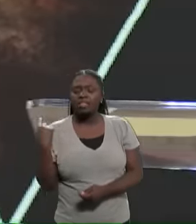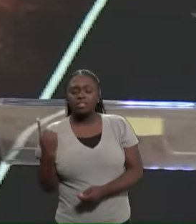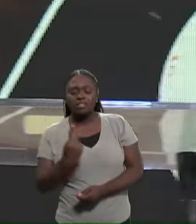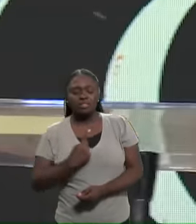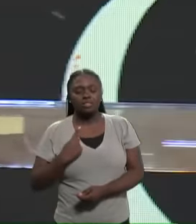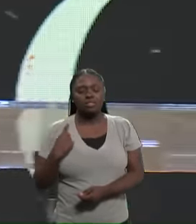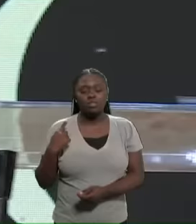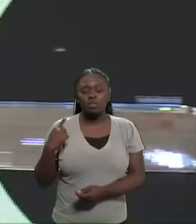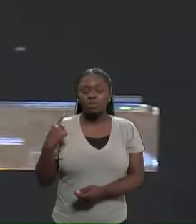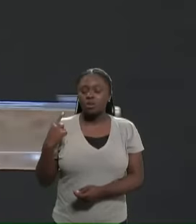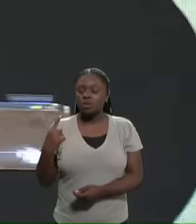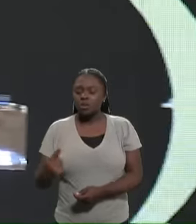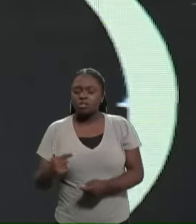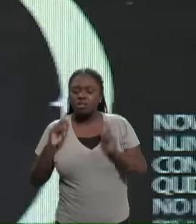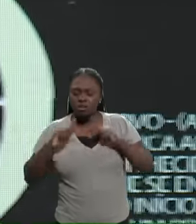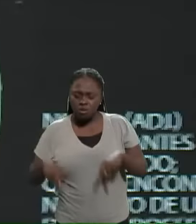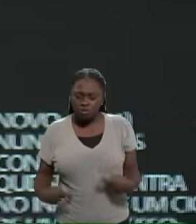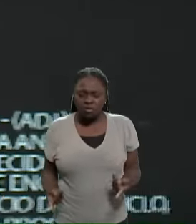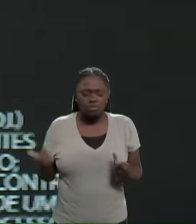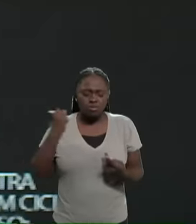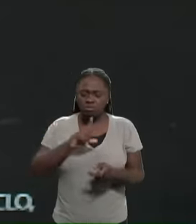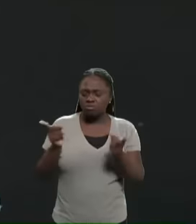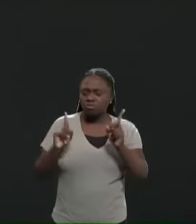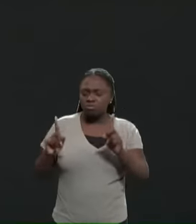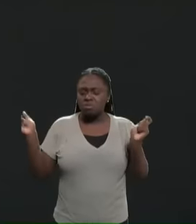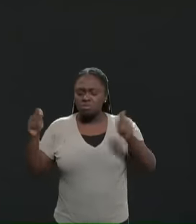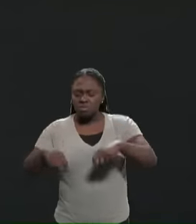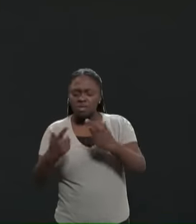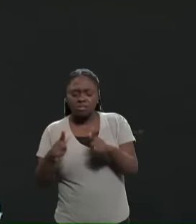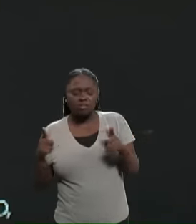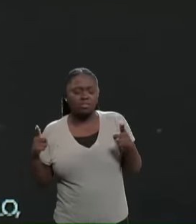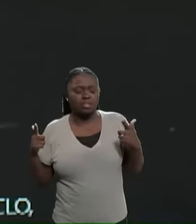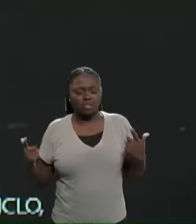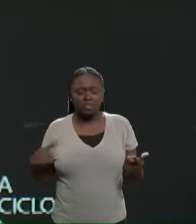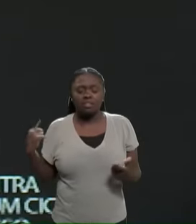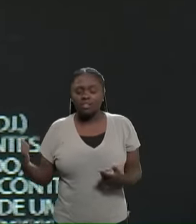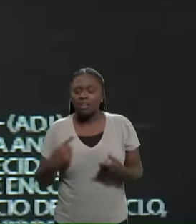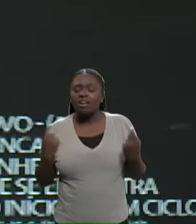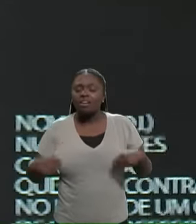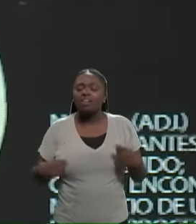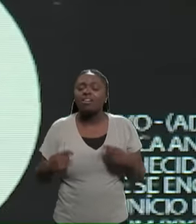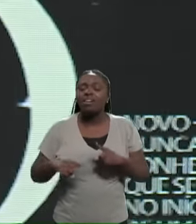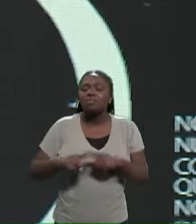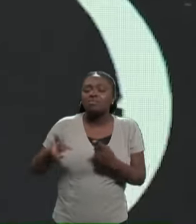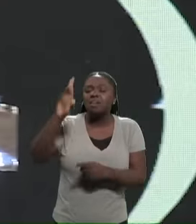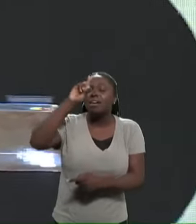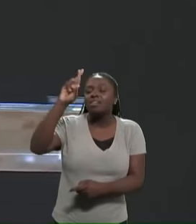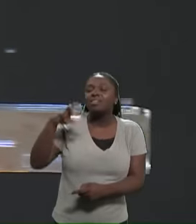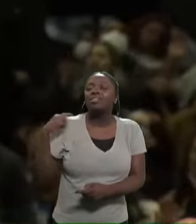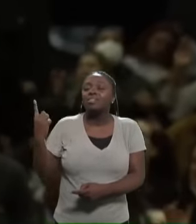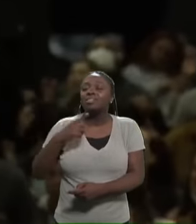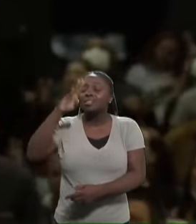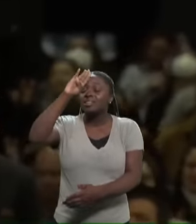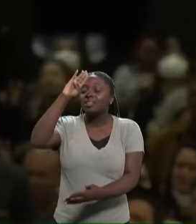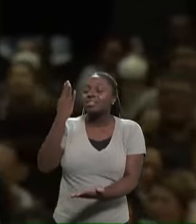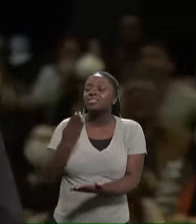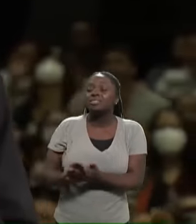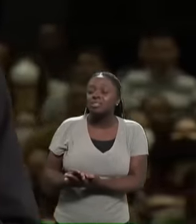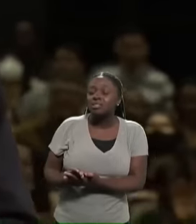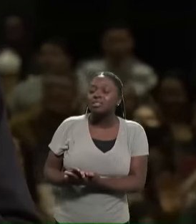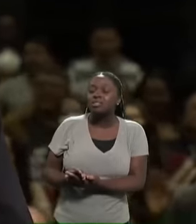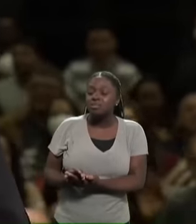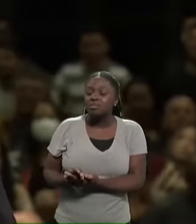com as condições humanas. Que não temos as capacidades necessárias. Mas, Senhor, nos acreditamos que somos